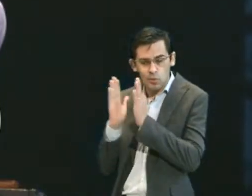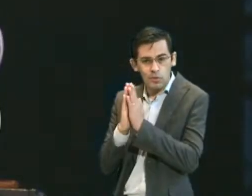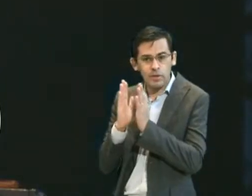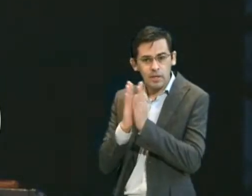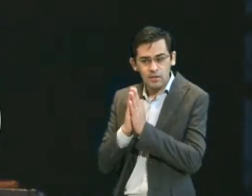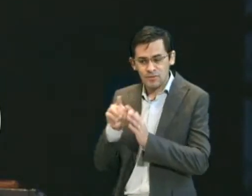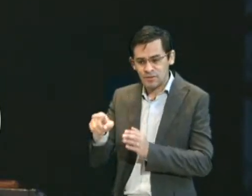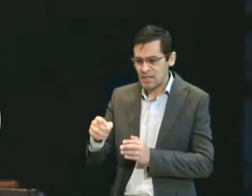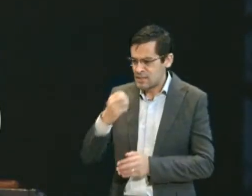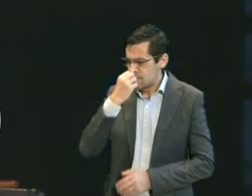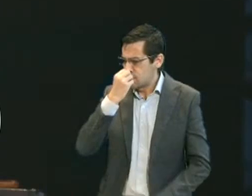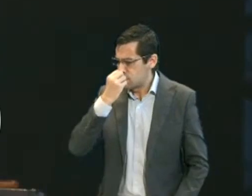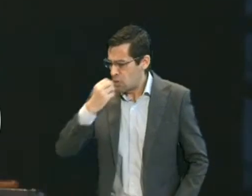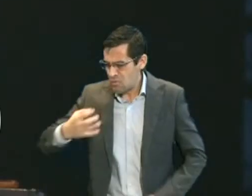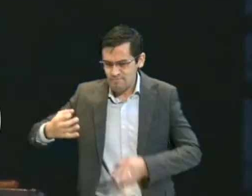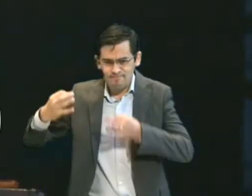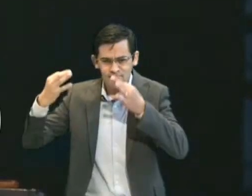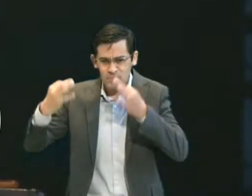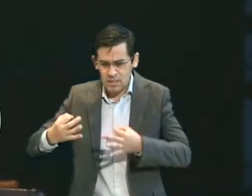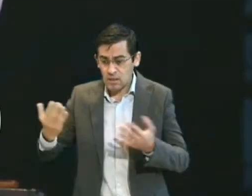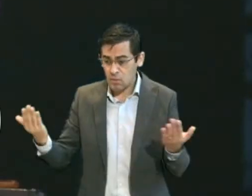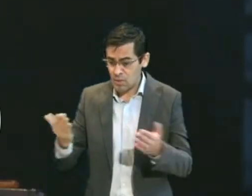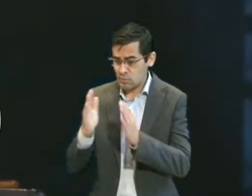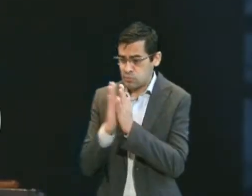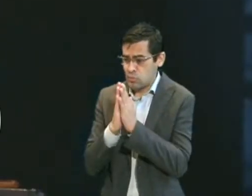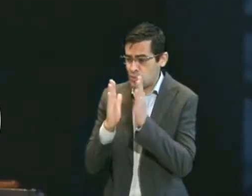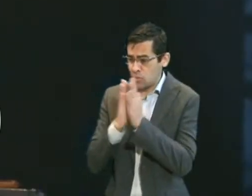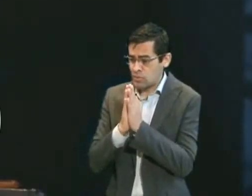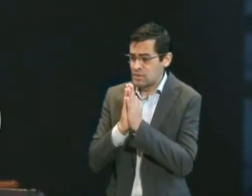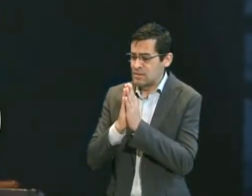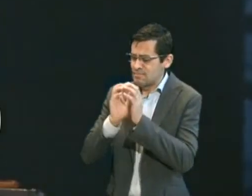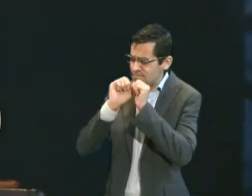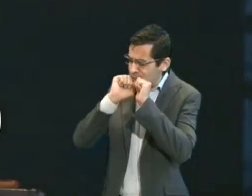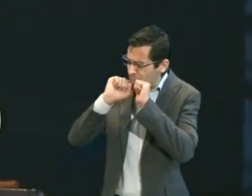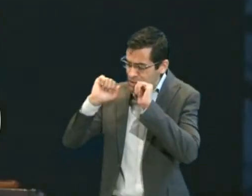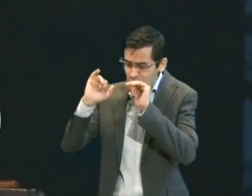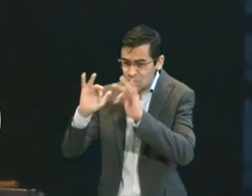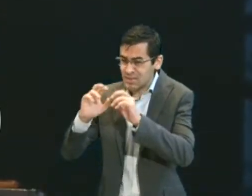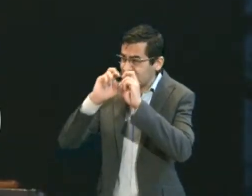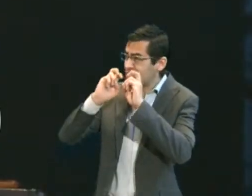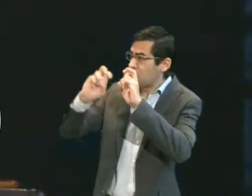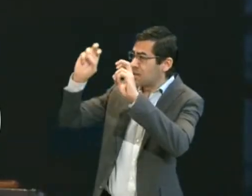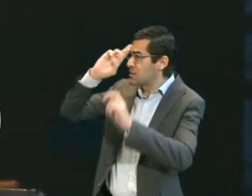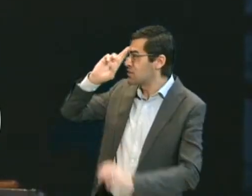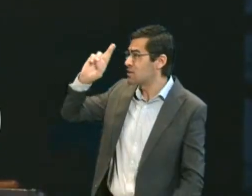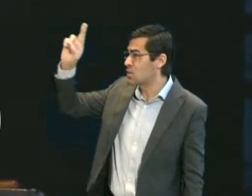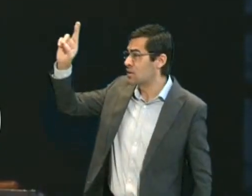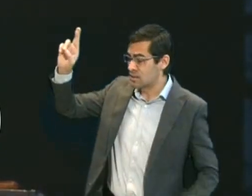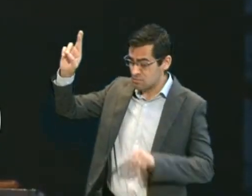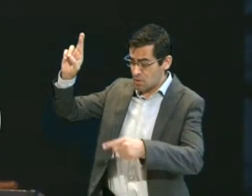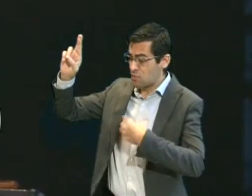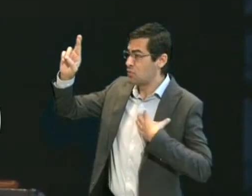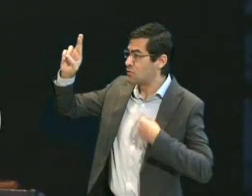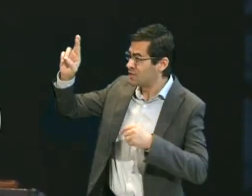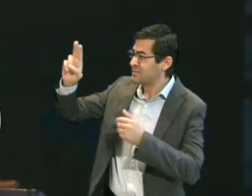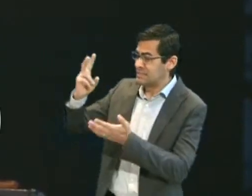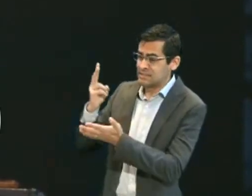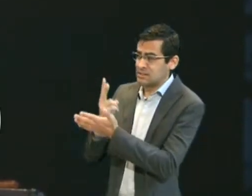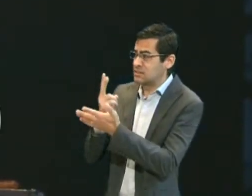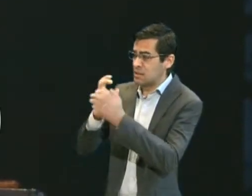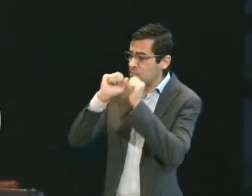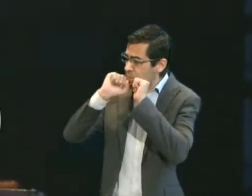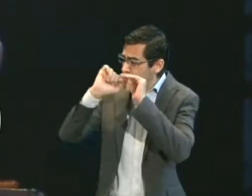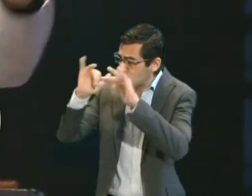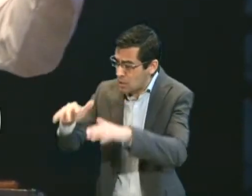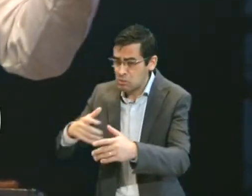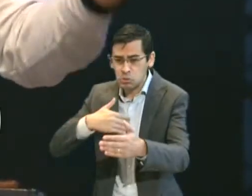ia ser excelente. E eu libero, eu oro por ele, clamando, Senhor, que o meu filho seja abençoado. Aonde